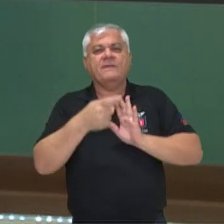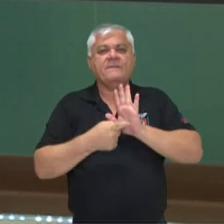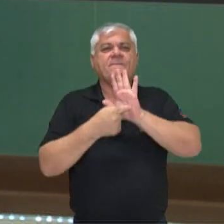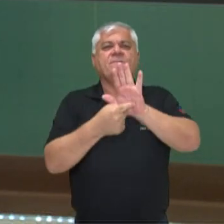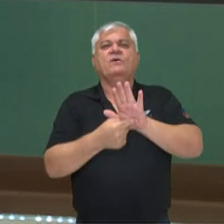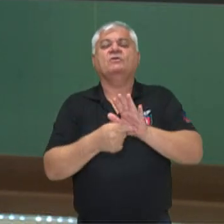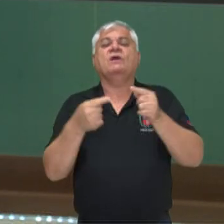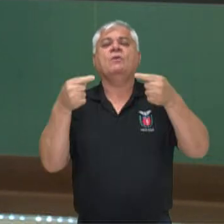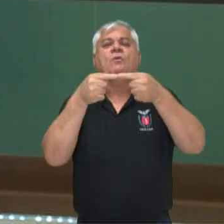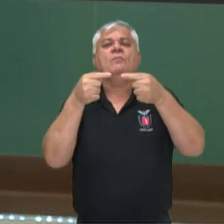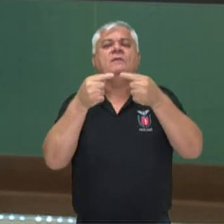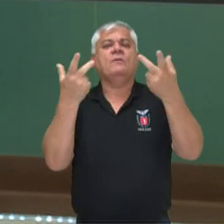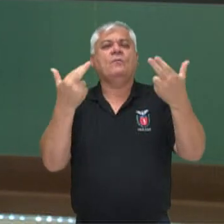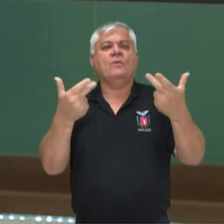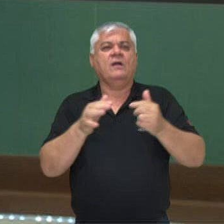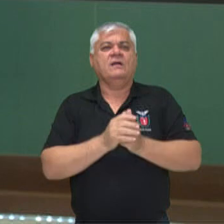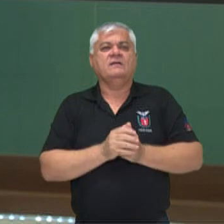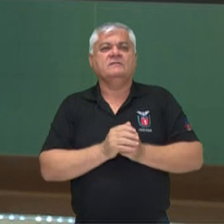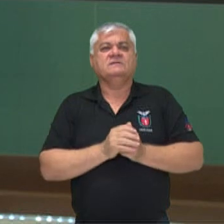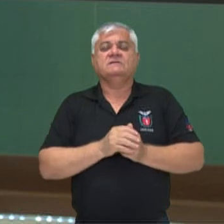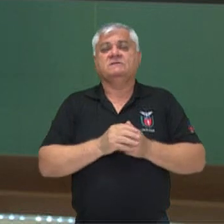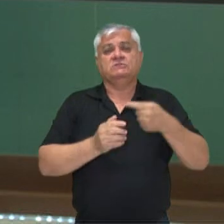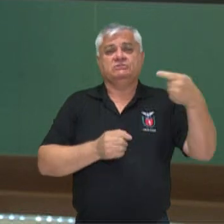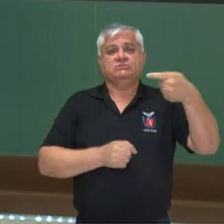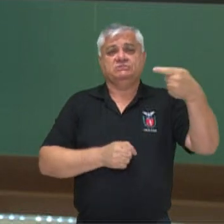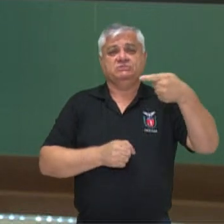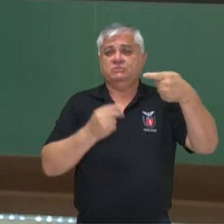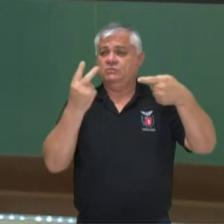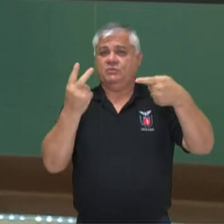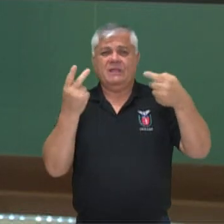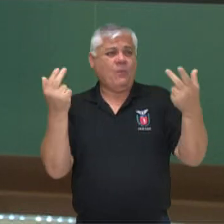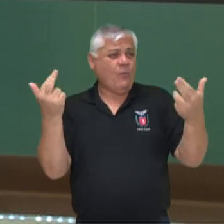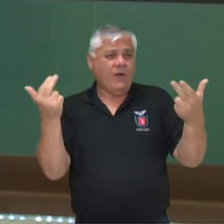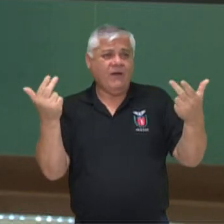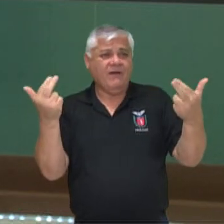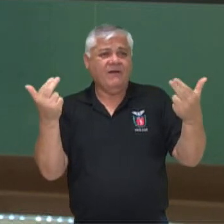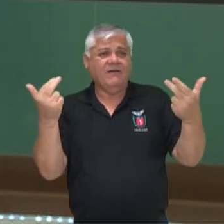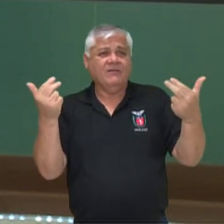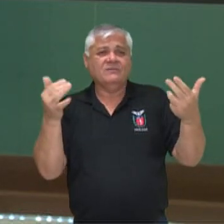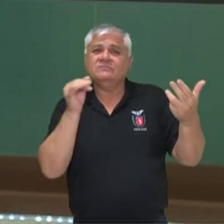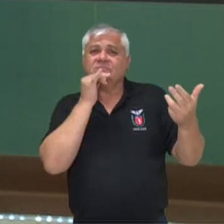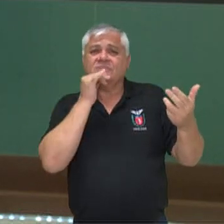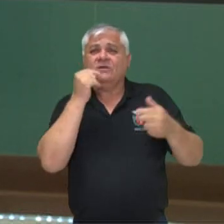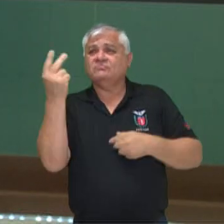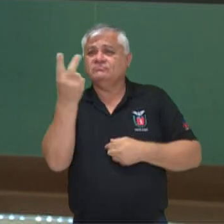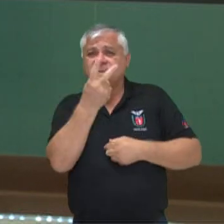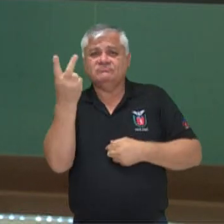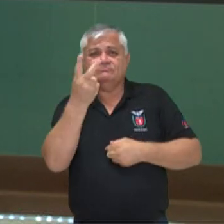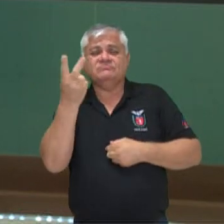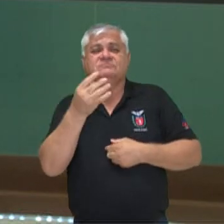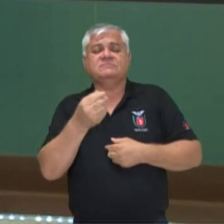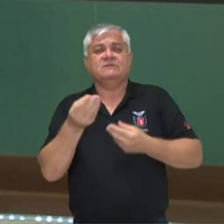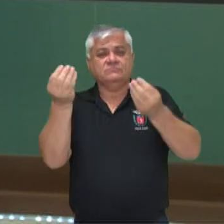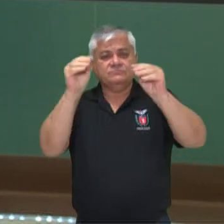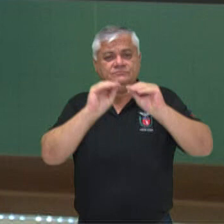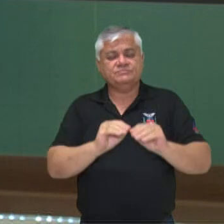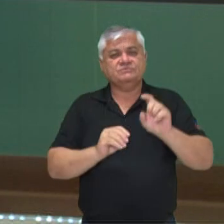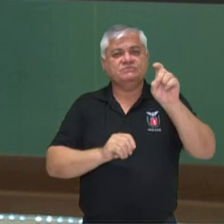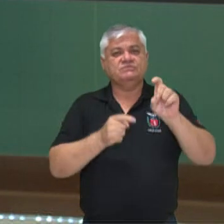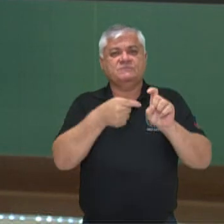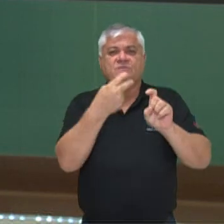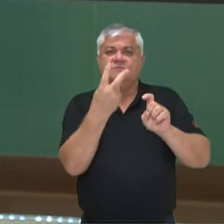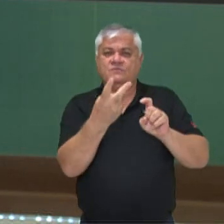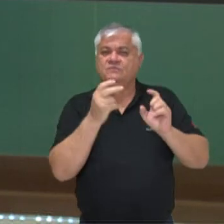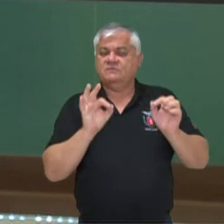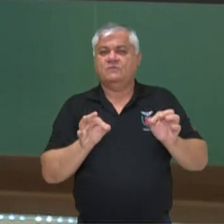termo comum, porque vai ter x menos 2 no caso, ó. Entendeu? E daí o que sobra da primeira e da segunda. Então você aplica essa ideia do